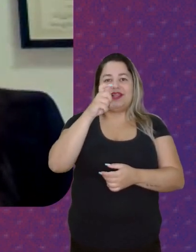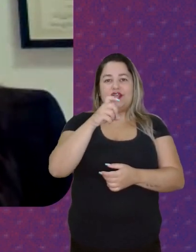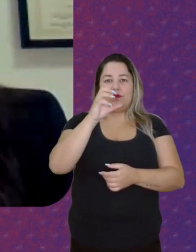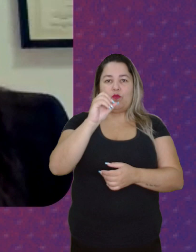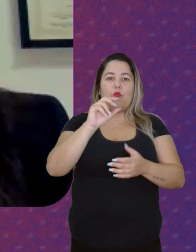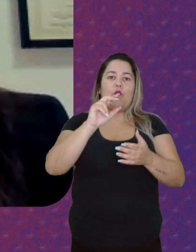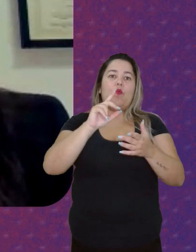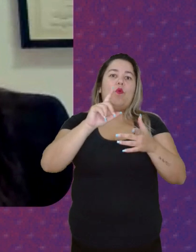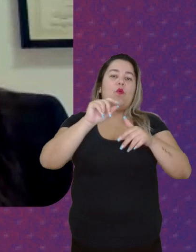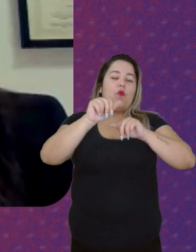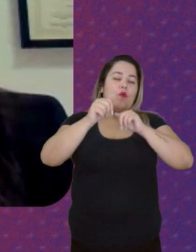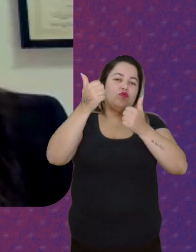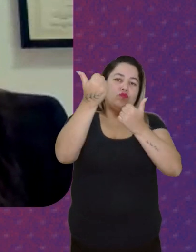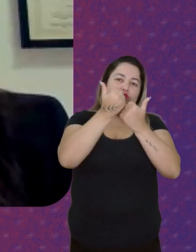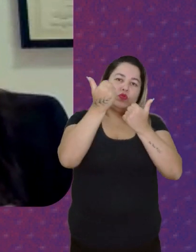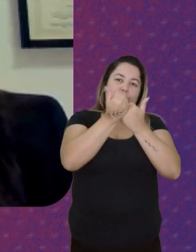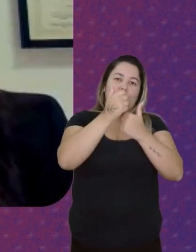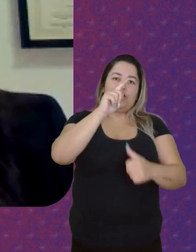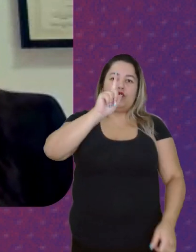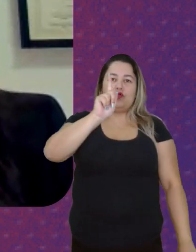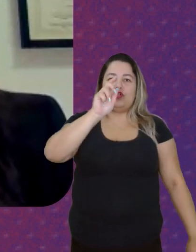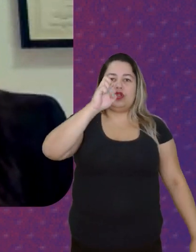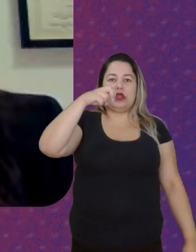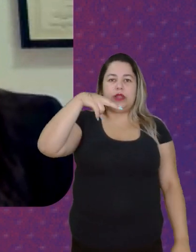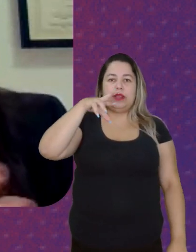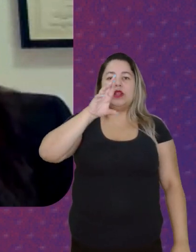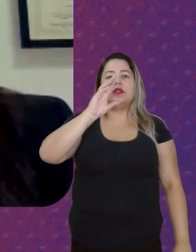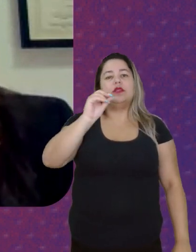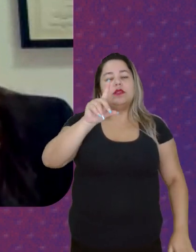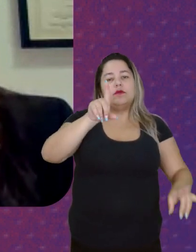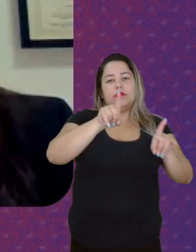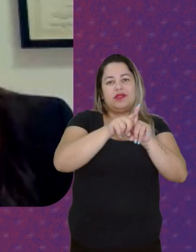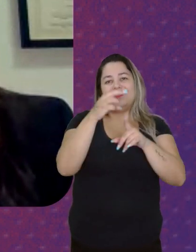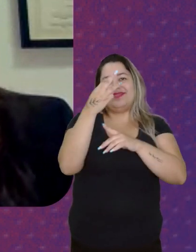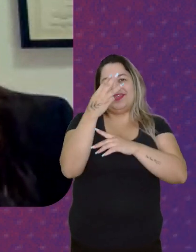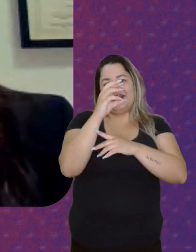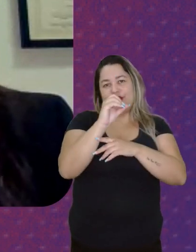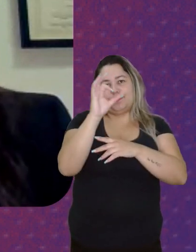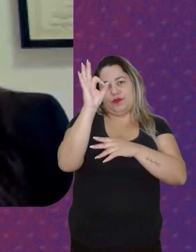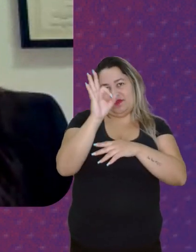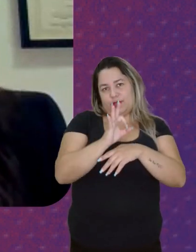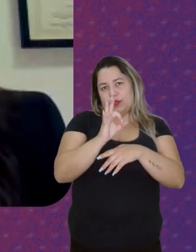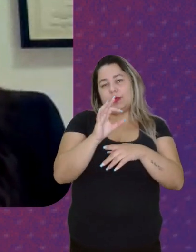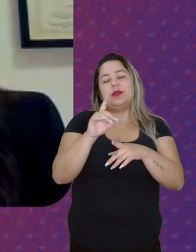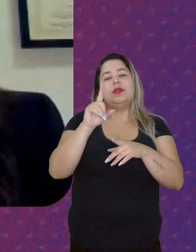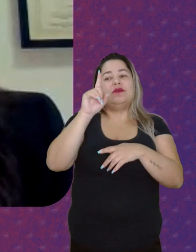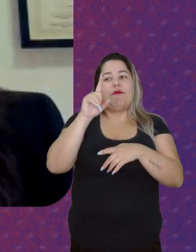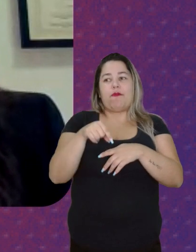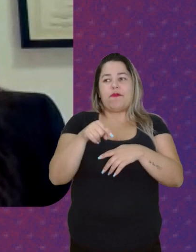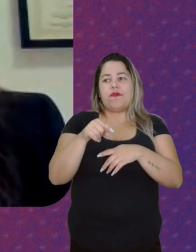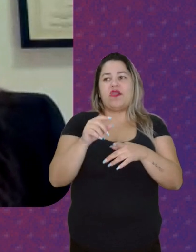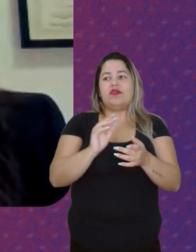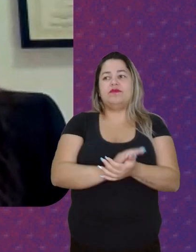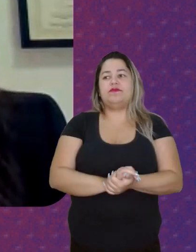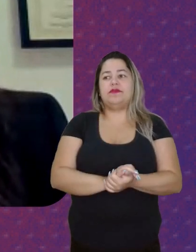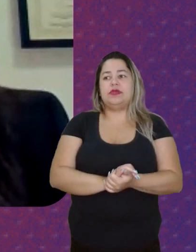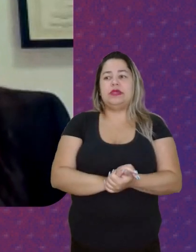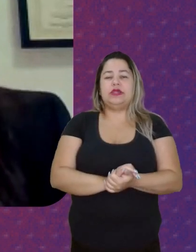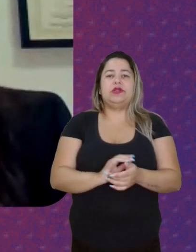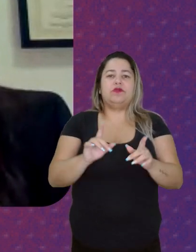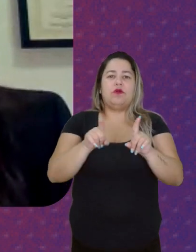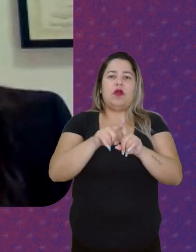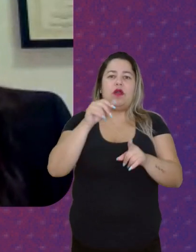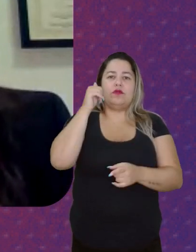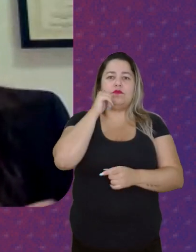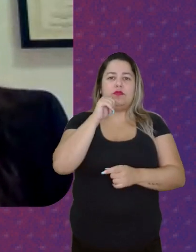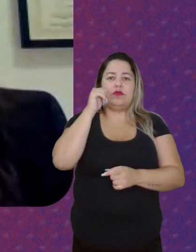gênero, então, para que a gente também garanta que esses 30% mínimos sejam destinados às